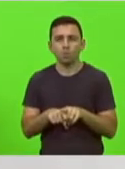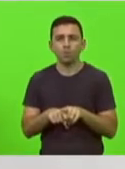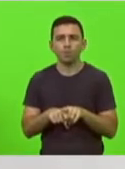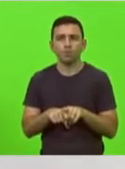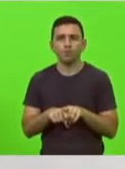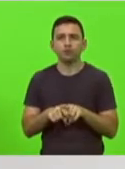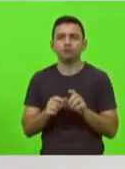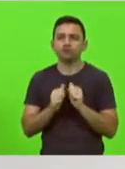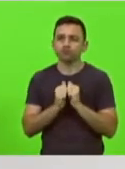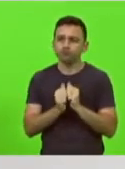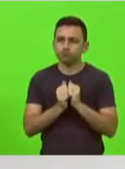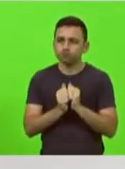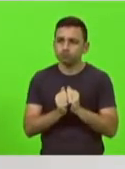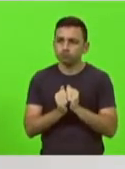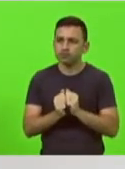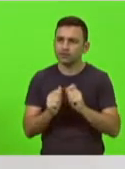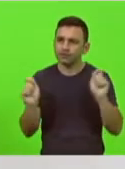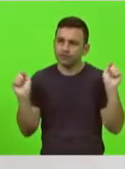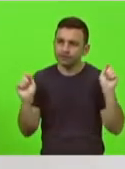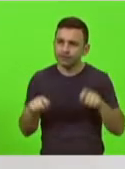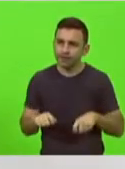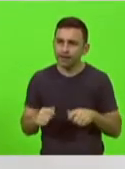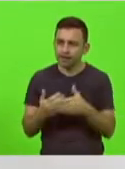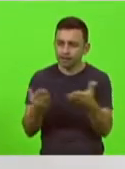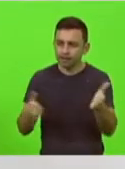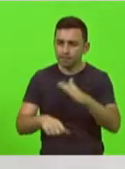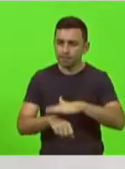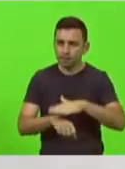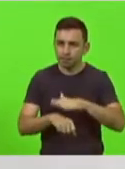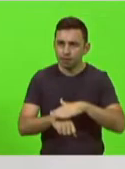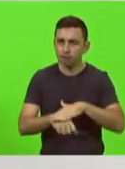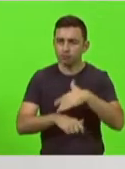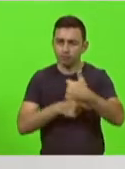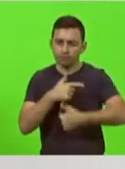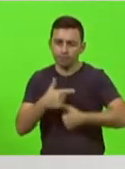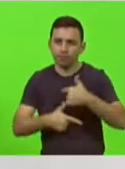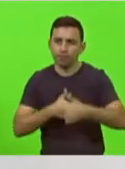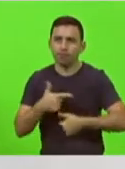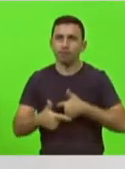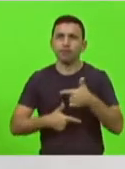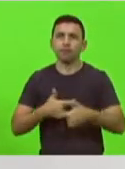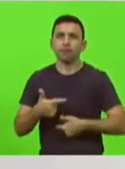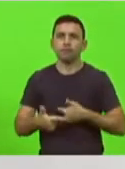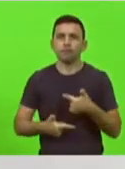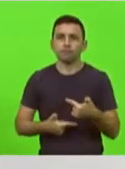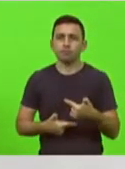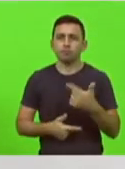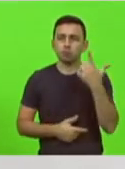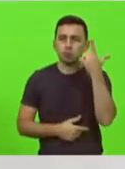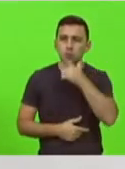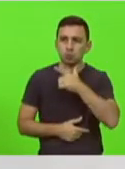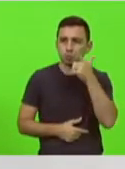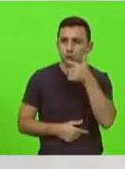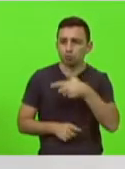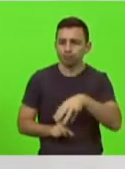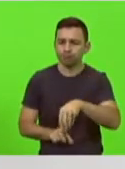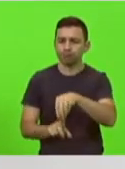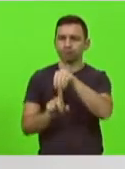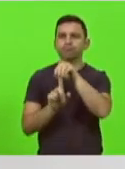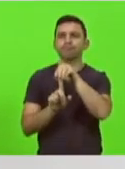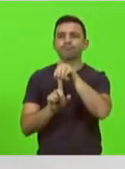pudessem, através de suas ações, do seu trabalho, serem protagonistas,